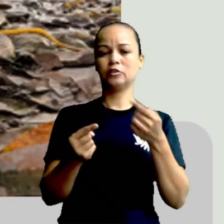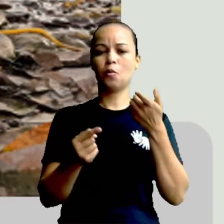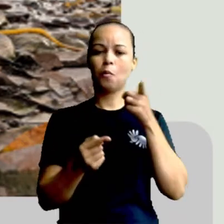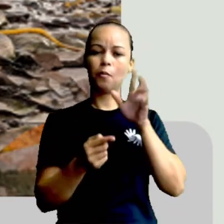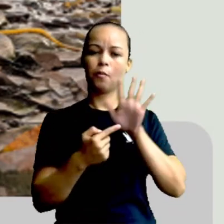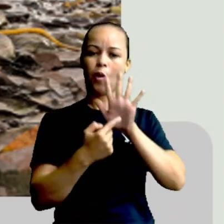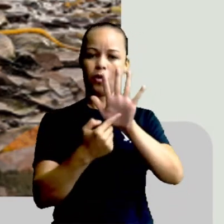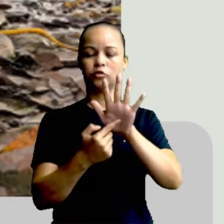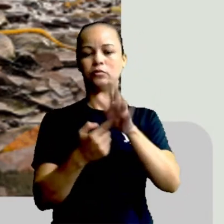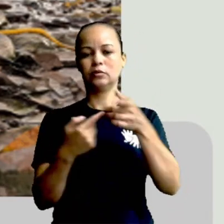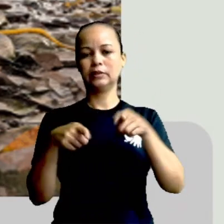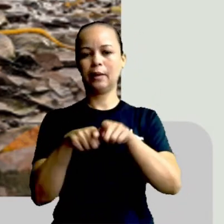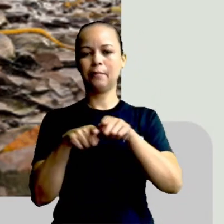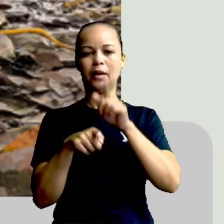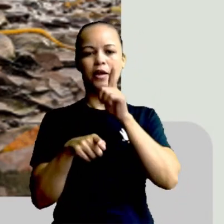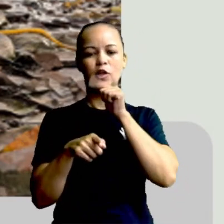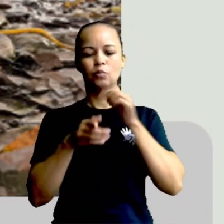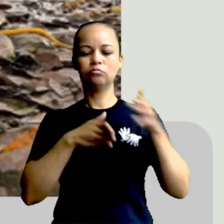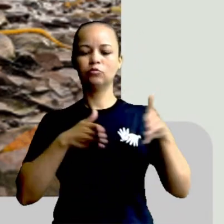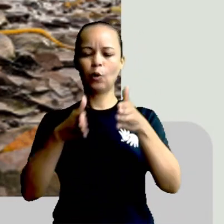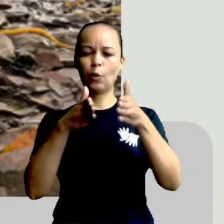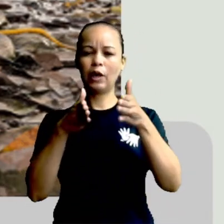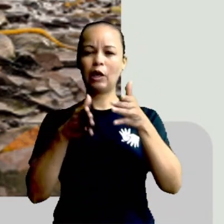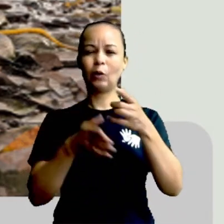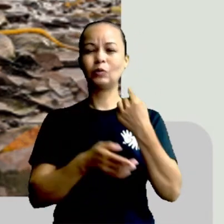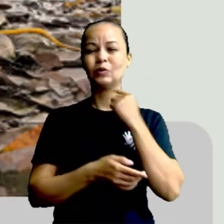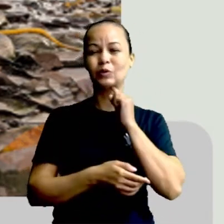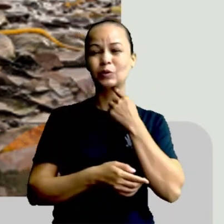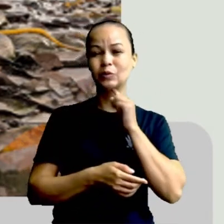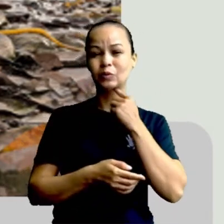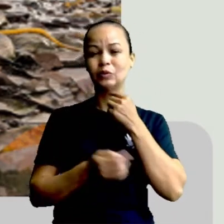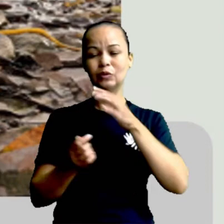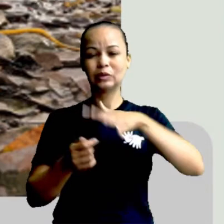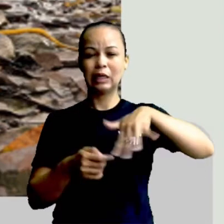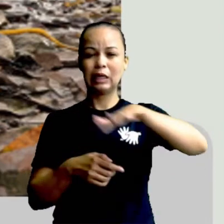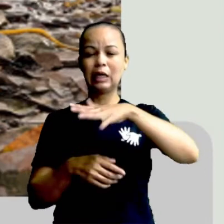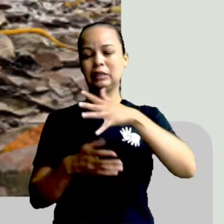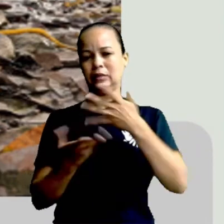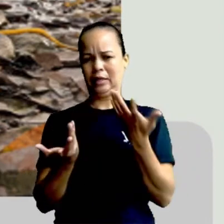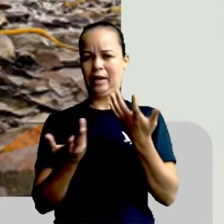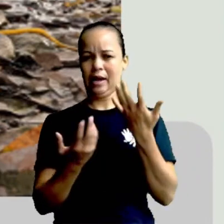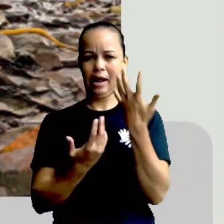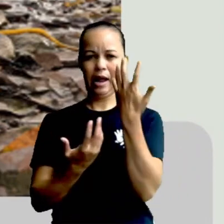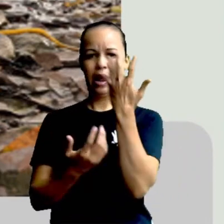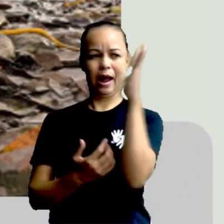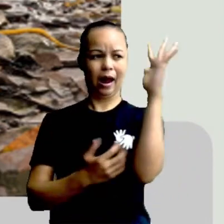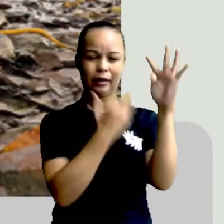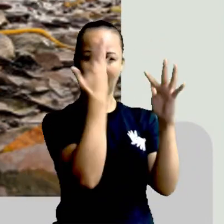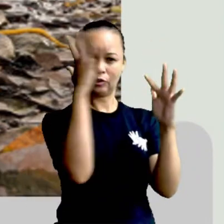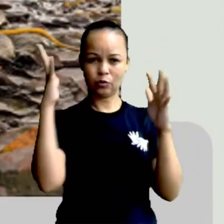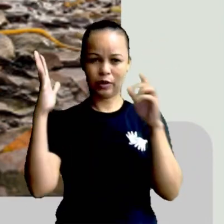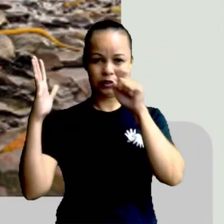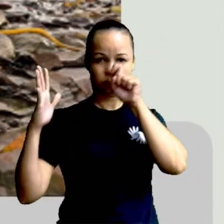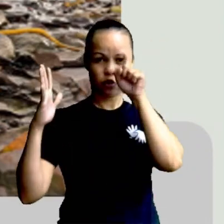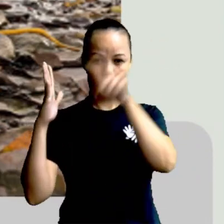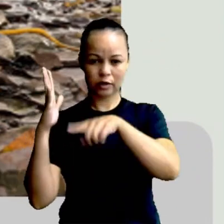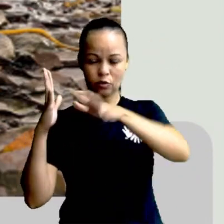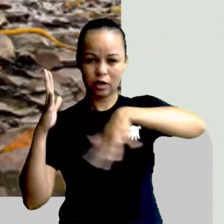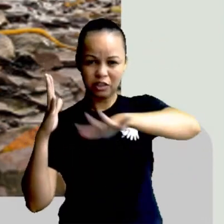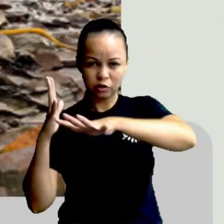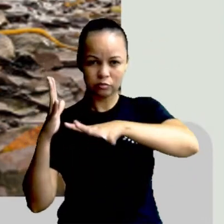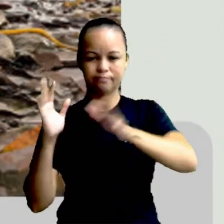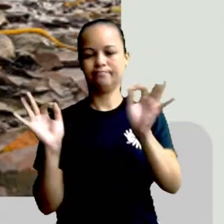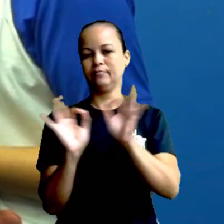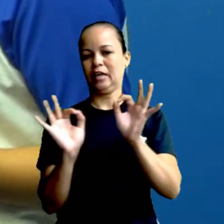extremamente poluído, gente. Né? E a gente percebe a mão humana, não é? Não é a natureza que está jogando lixo dentro da água, não